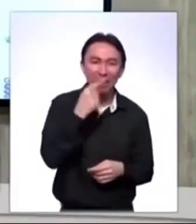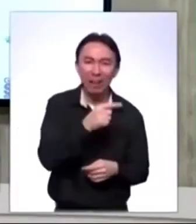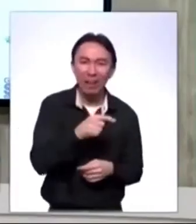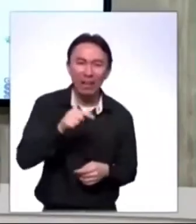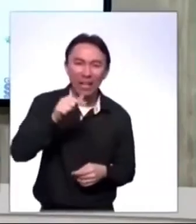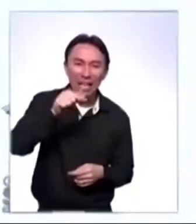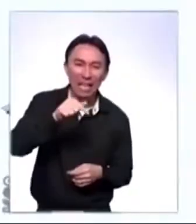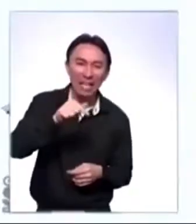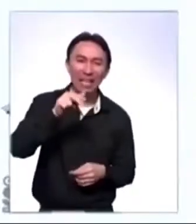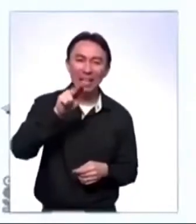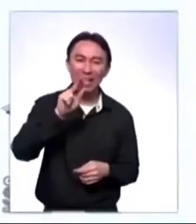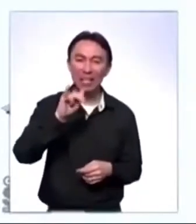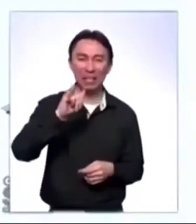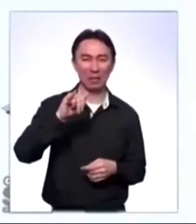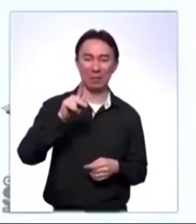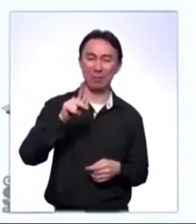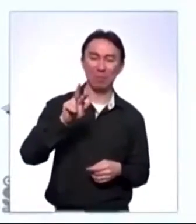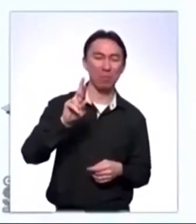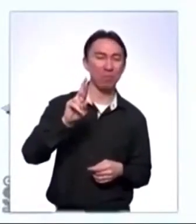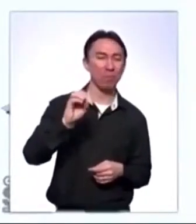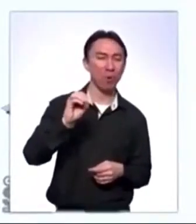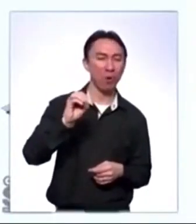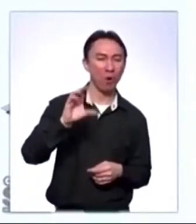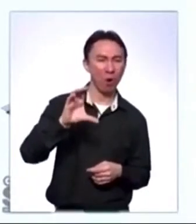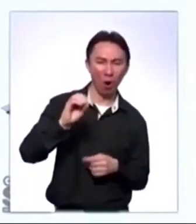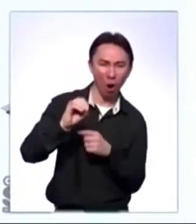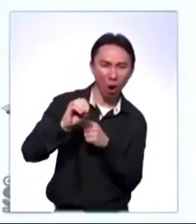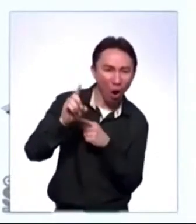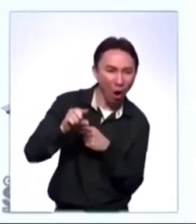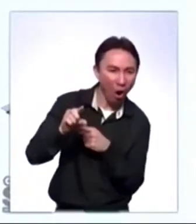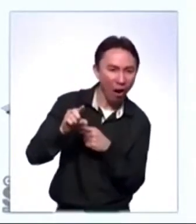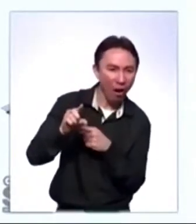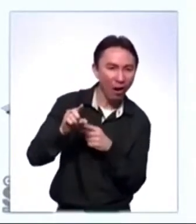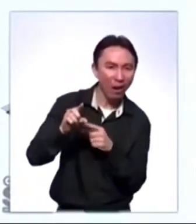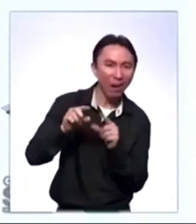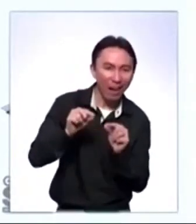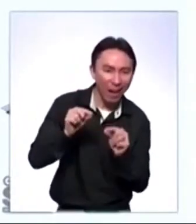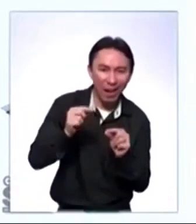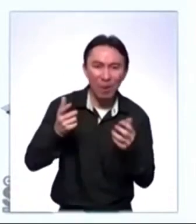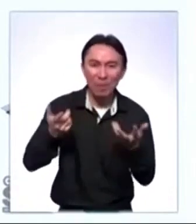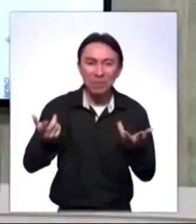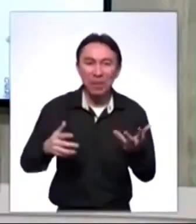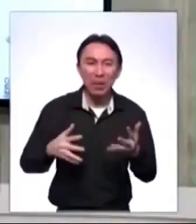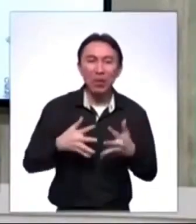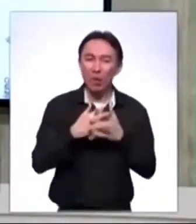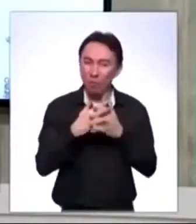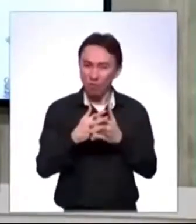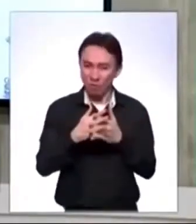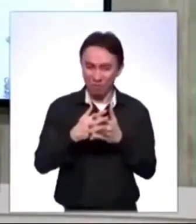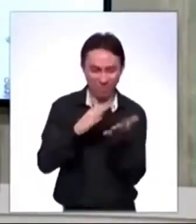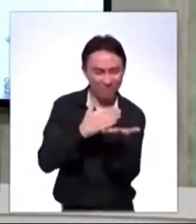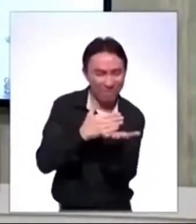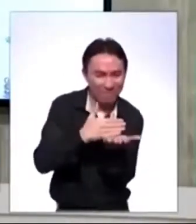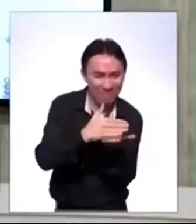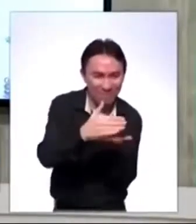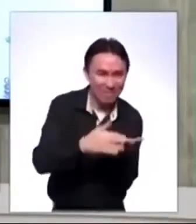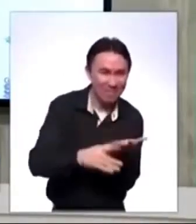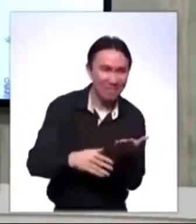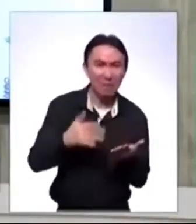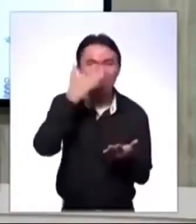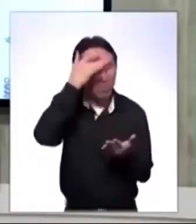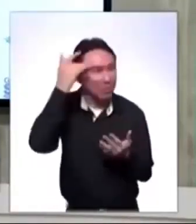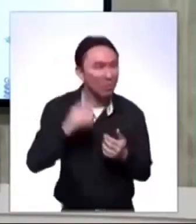a palavra? Acontece um quiprocó, que é uma confusão inicial. Então na primeira cena, alguém ouve uma conversa